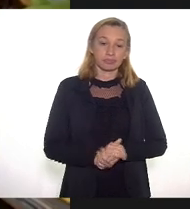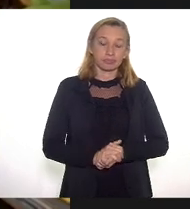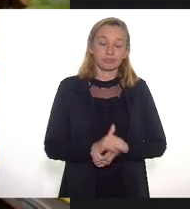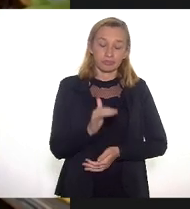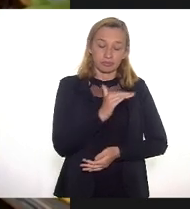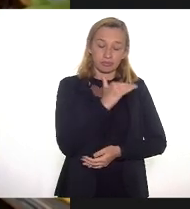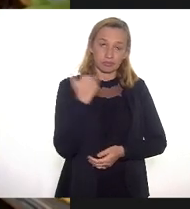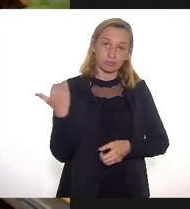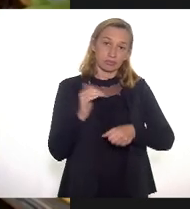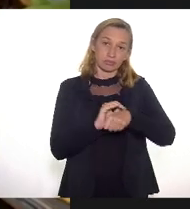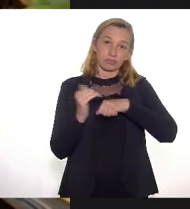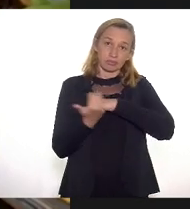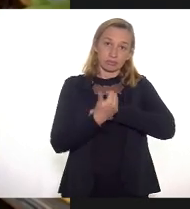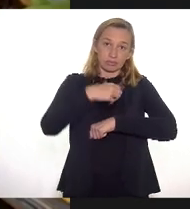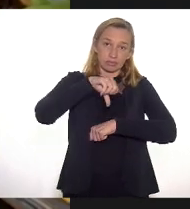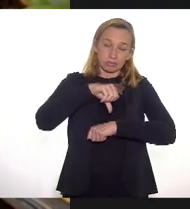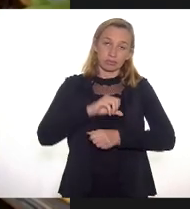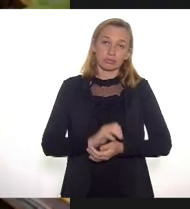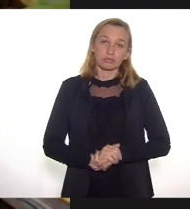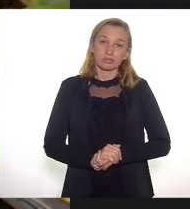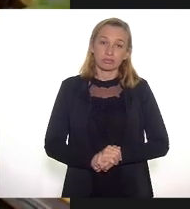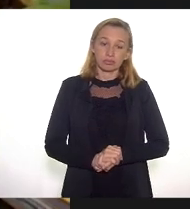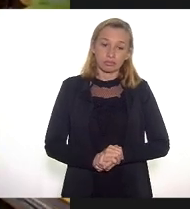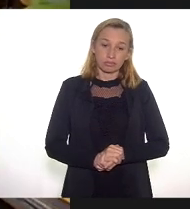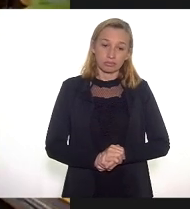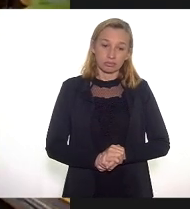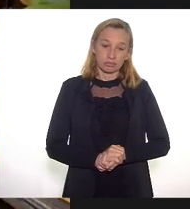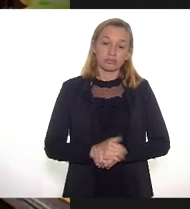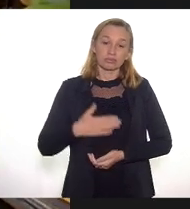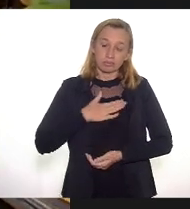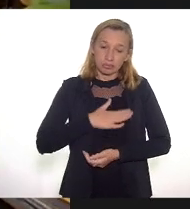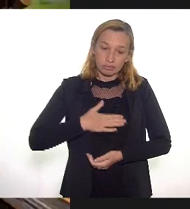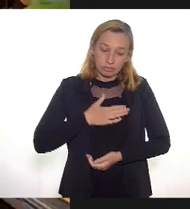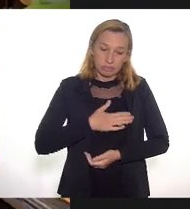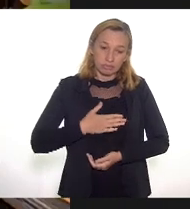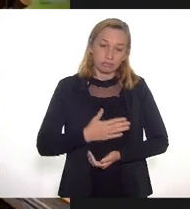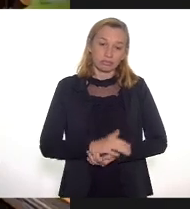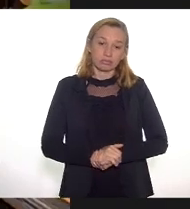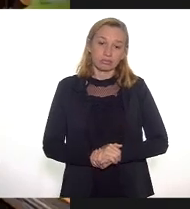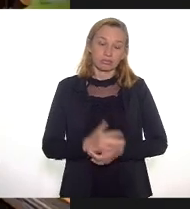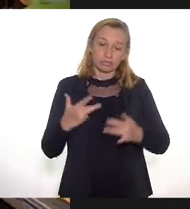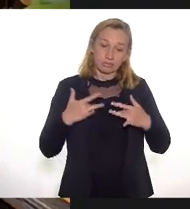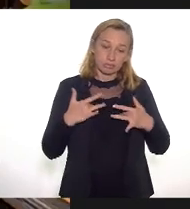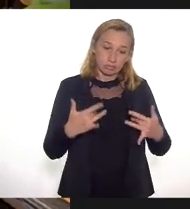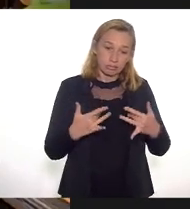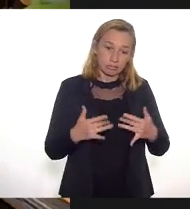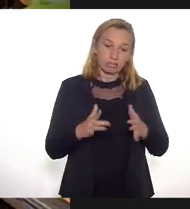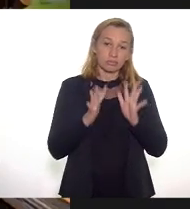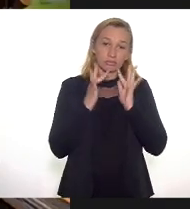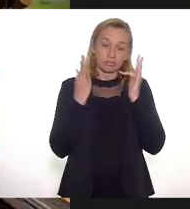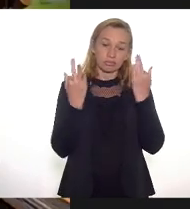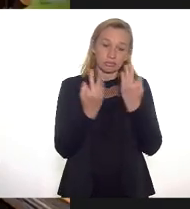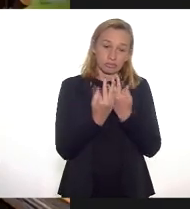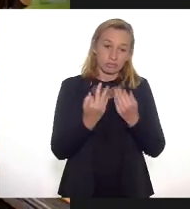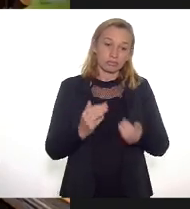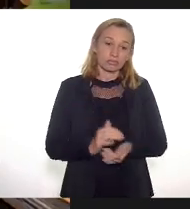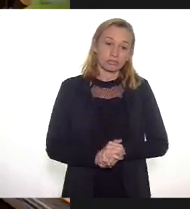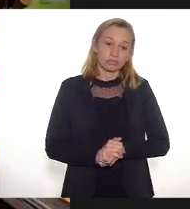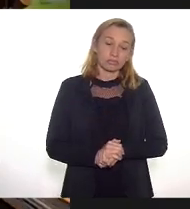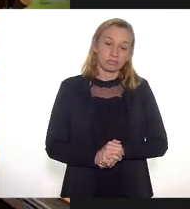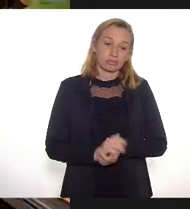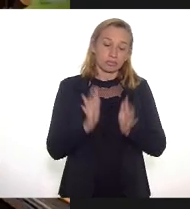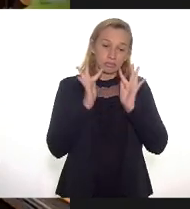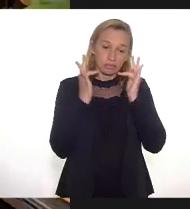que morreram em decorrência da Covid-19. Então, gostaria aqui de deixar a minha solidariedade às famílias, à